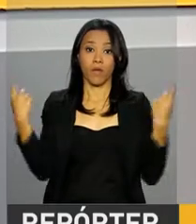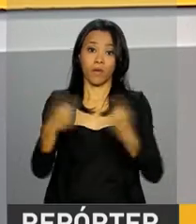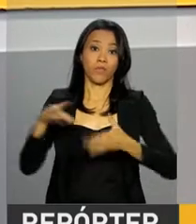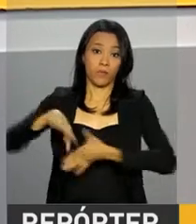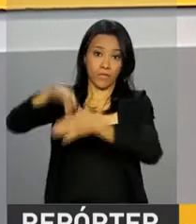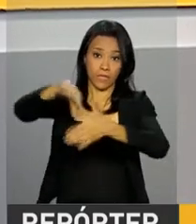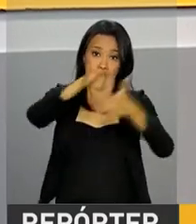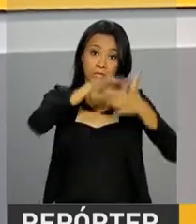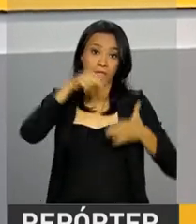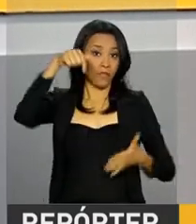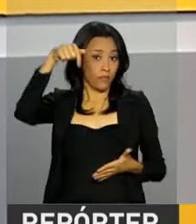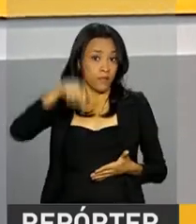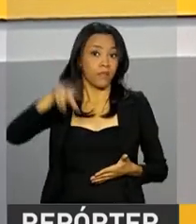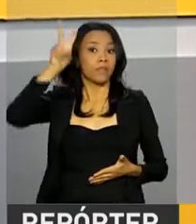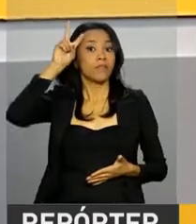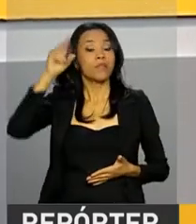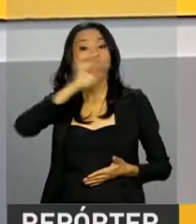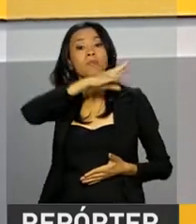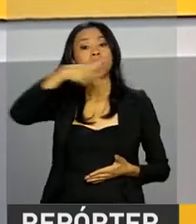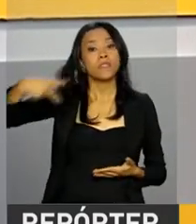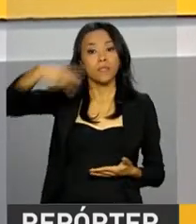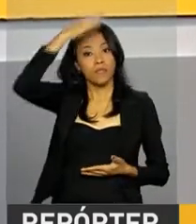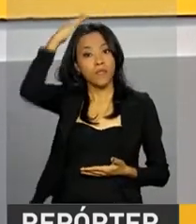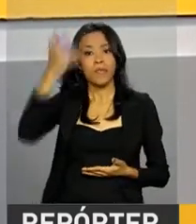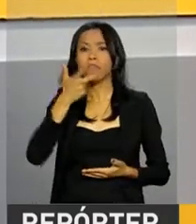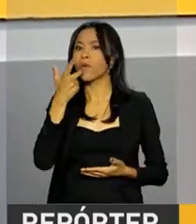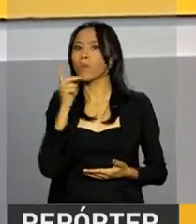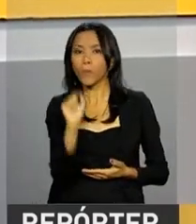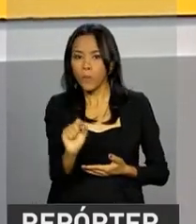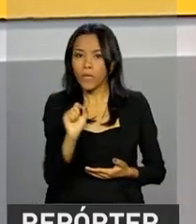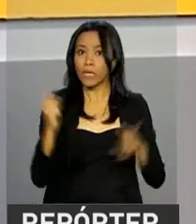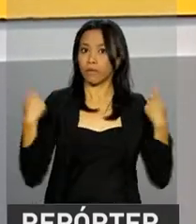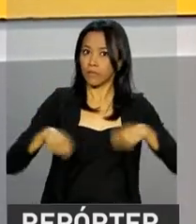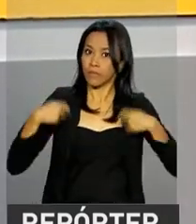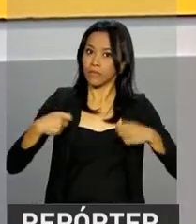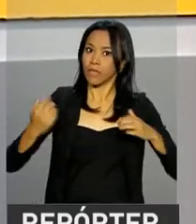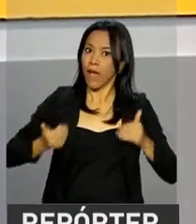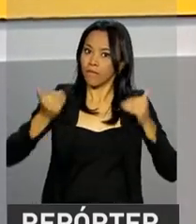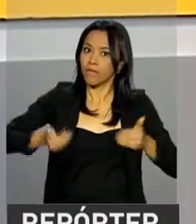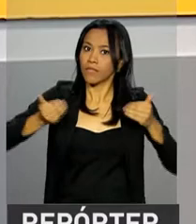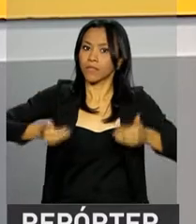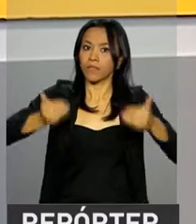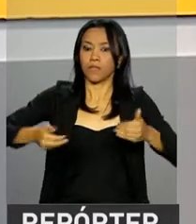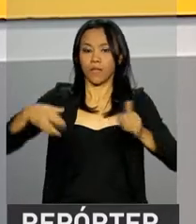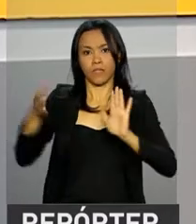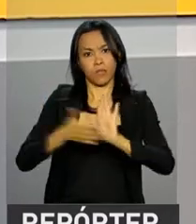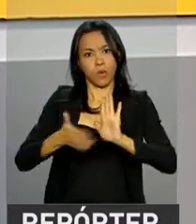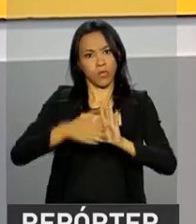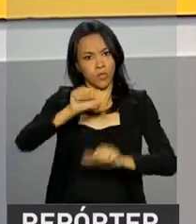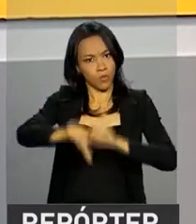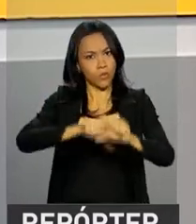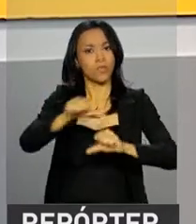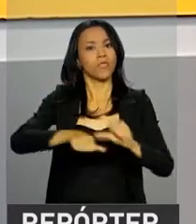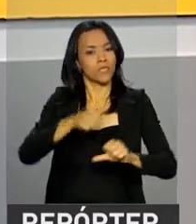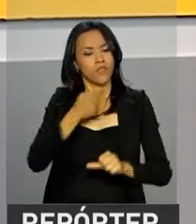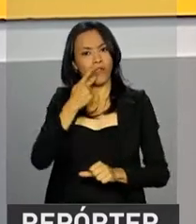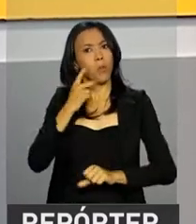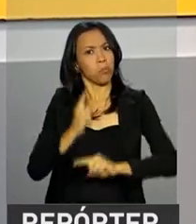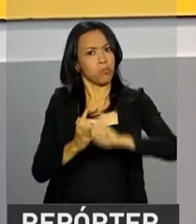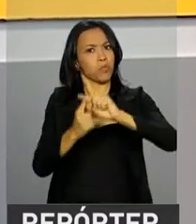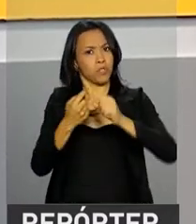líderes nesta segunda-feira o presidente michel temer ressaltou a necessidade de avanço das reformas e destacou os sinais positivos da